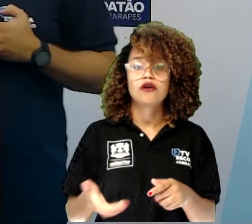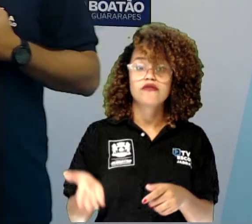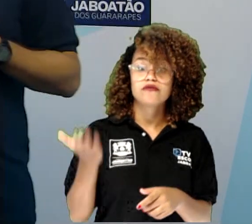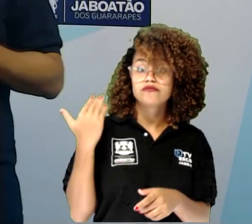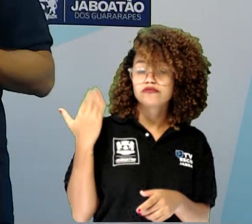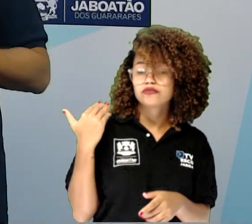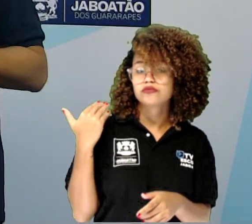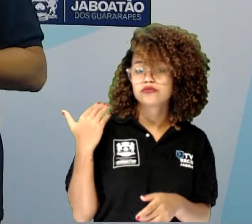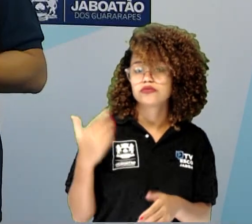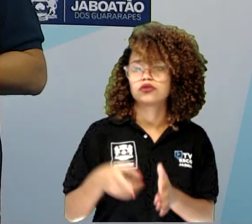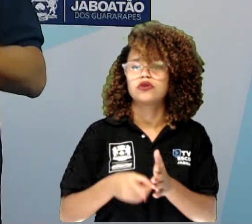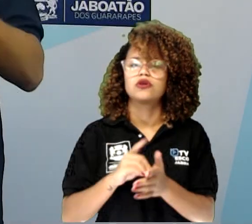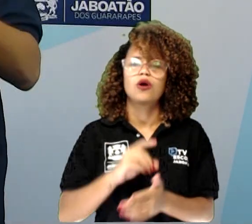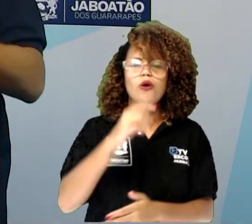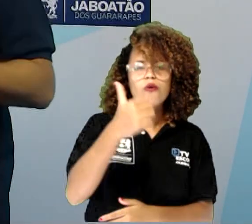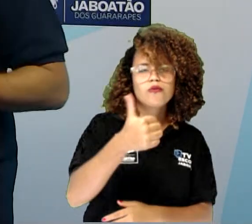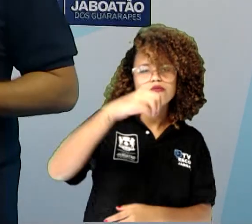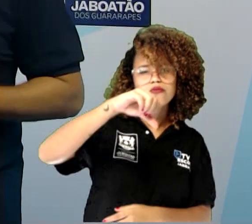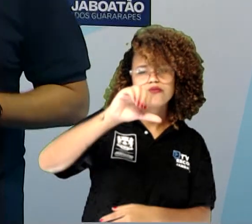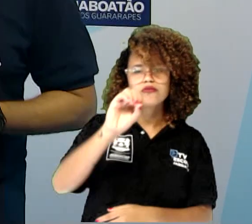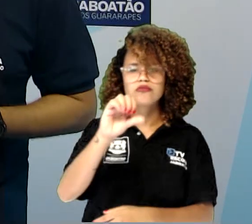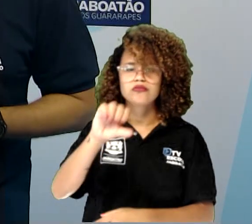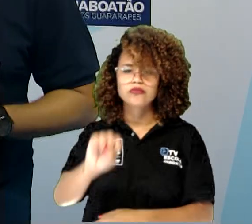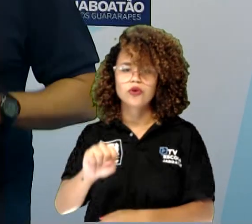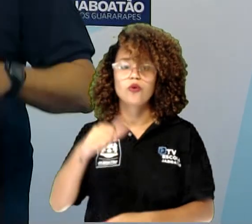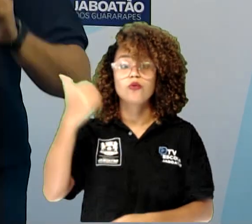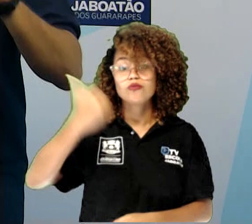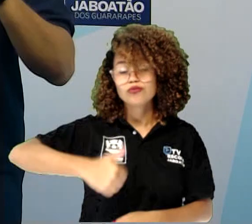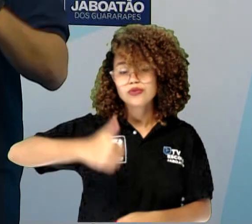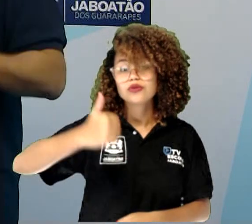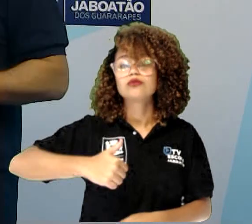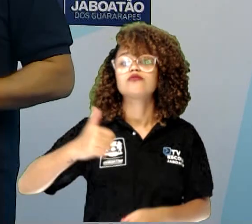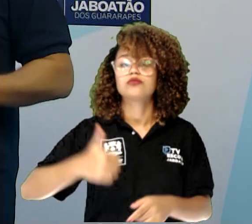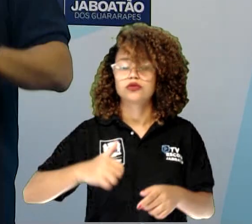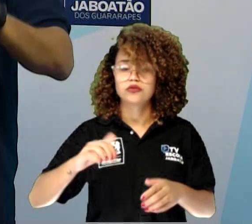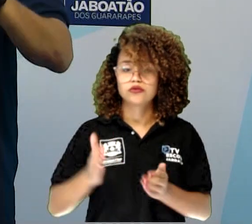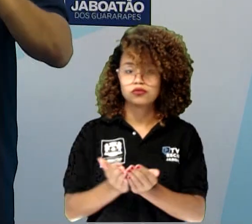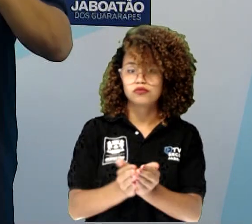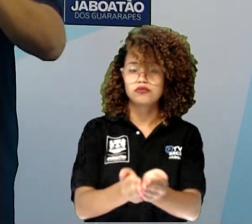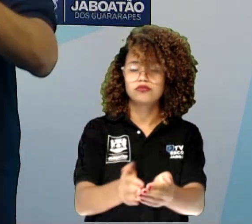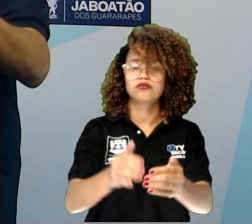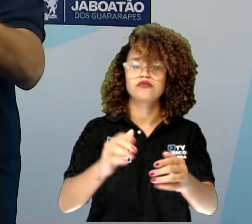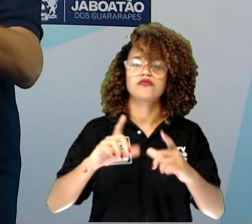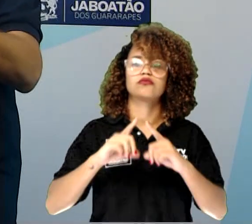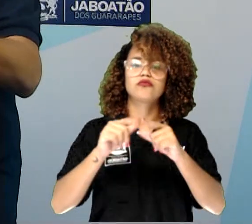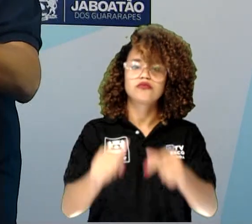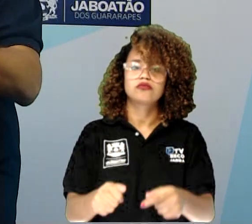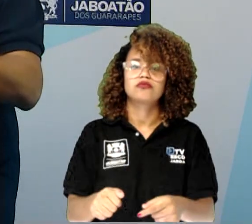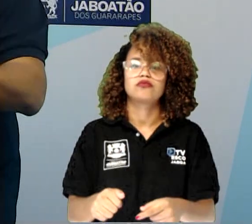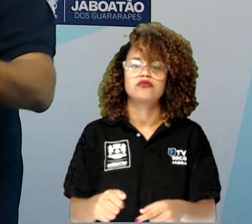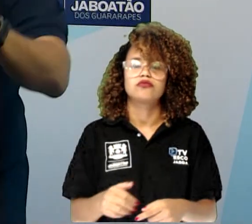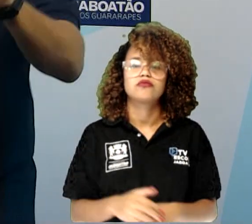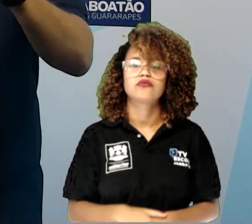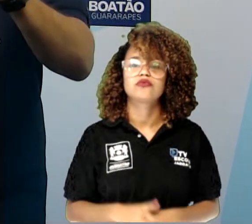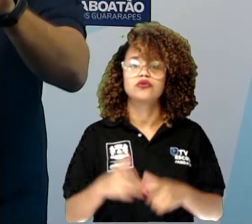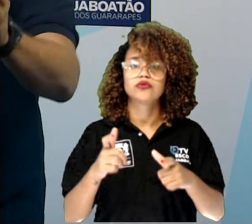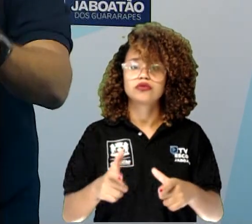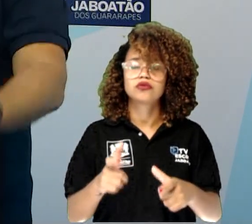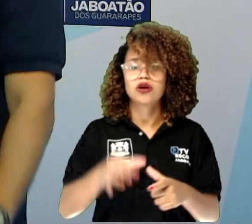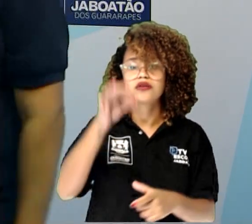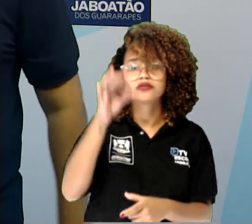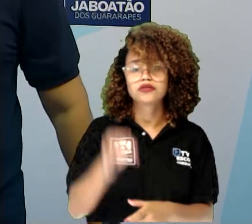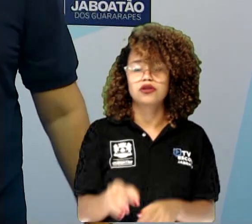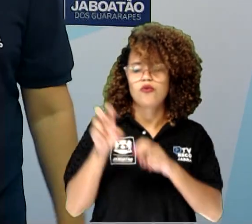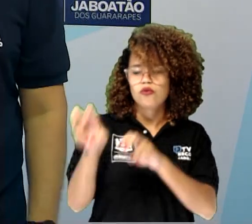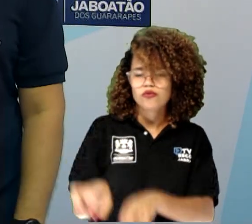Eles vieram lá em 1908. O primeiro navio japonês desembarcou com destino certo. Fazendas